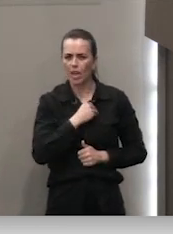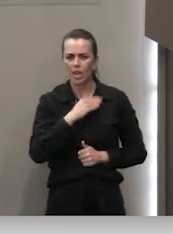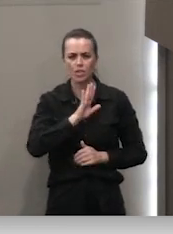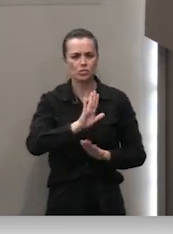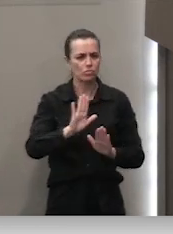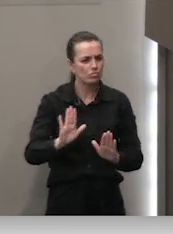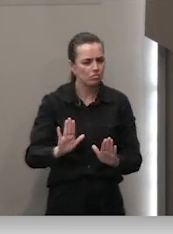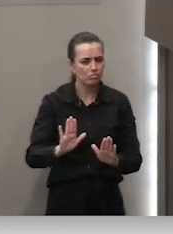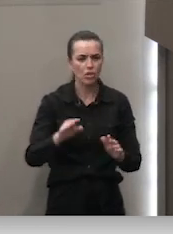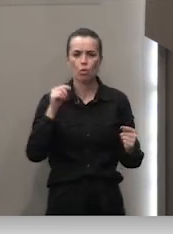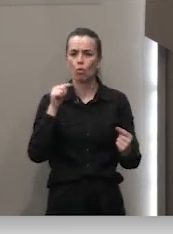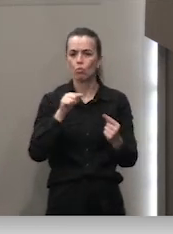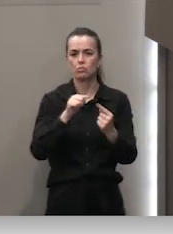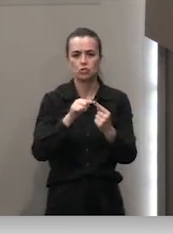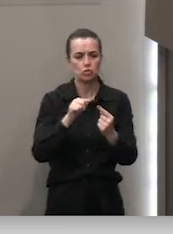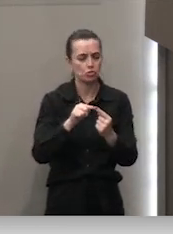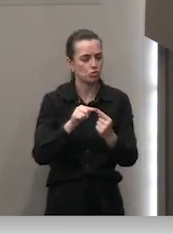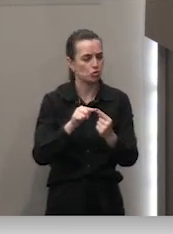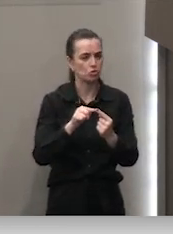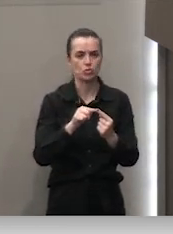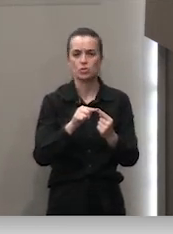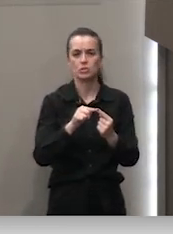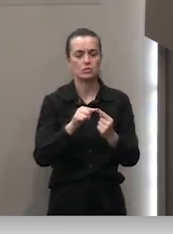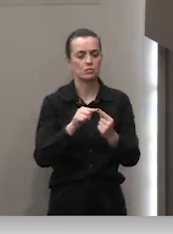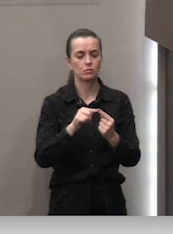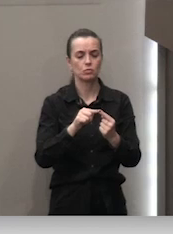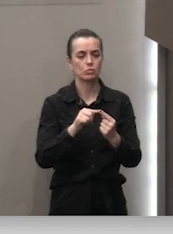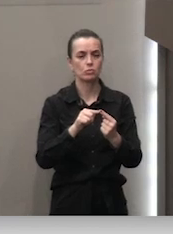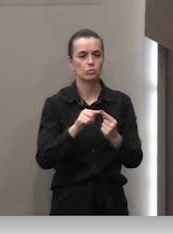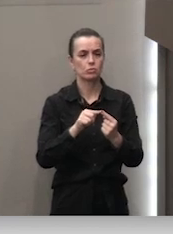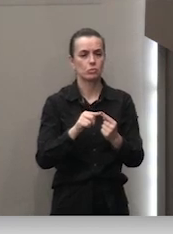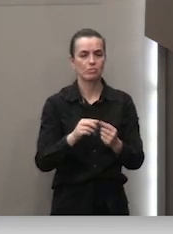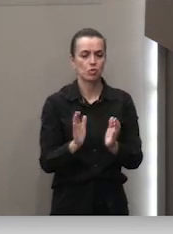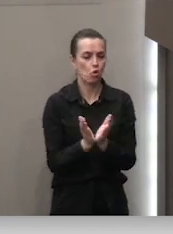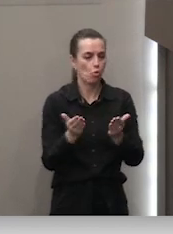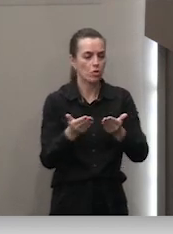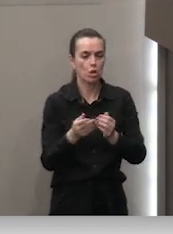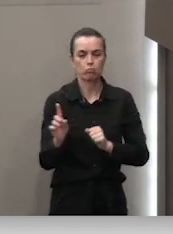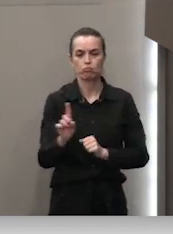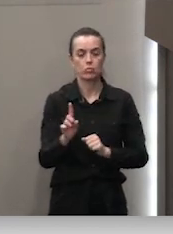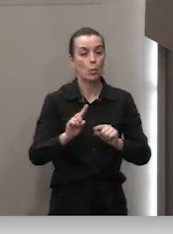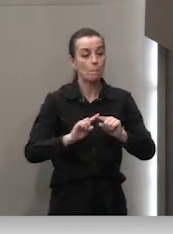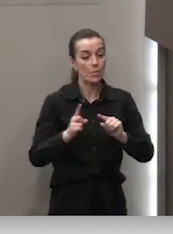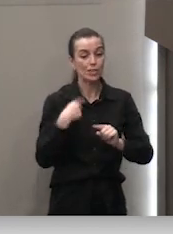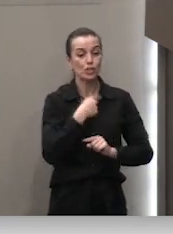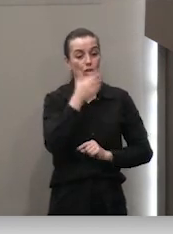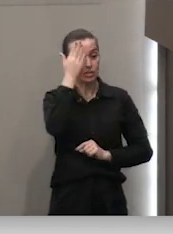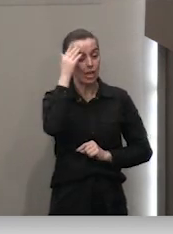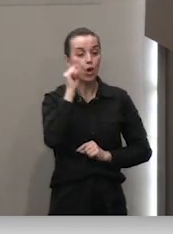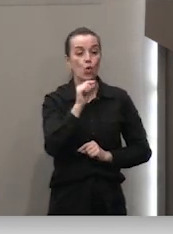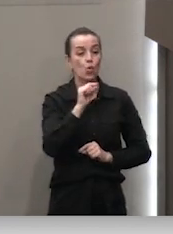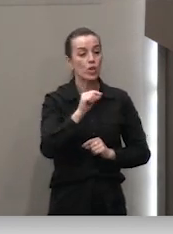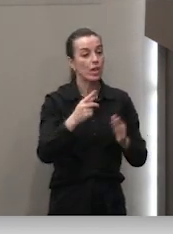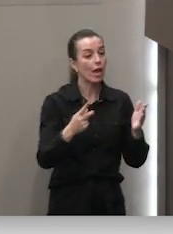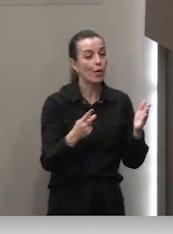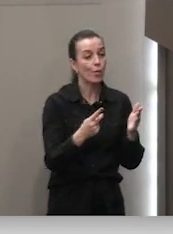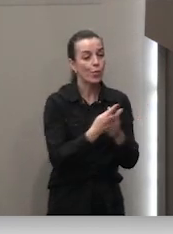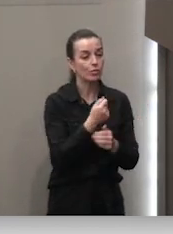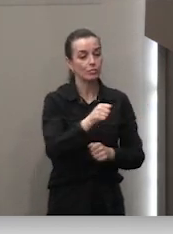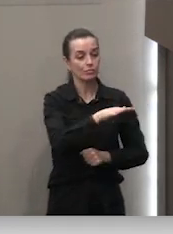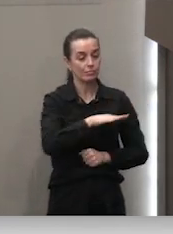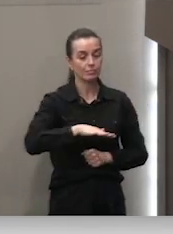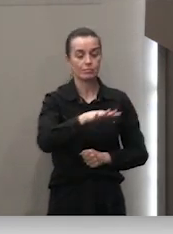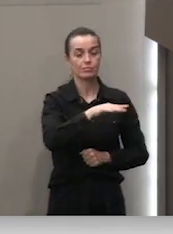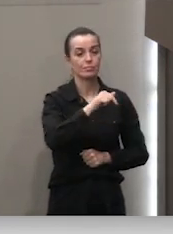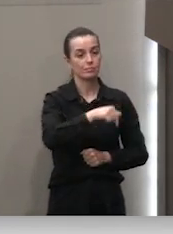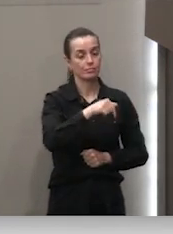nenhuma pretensão de fazer nenhuma punição, mas nós sim queremos saber o que aconteceu e que levou a esse fato,